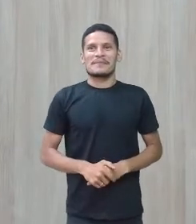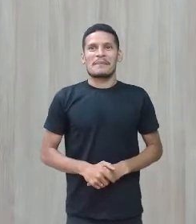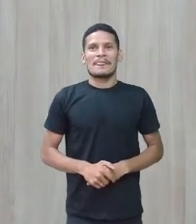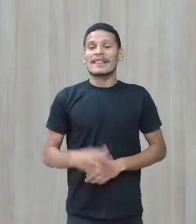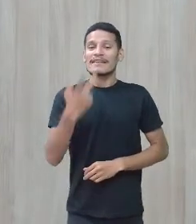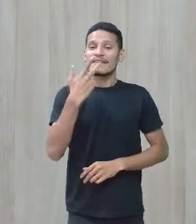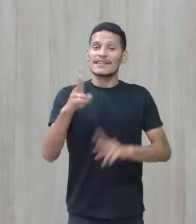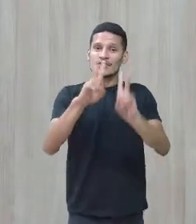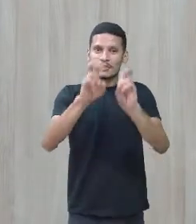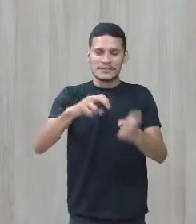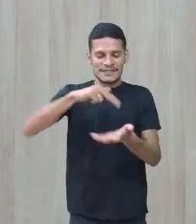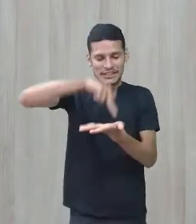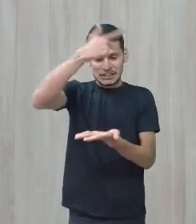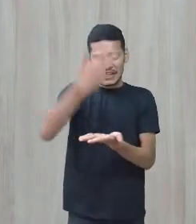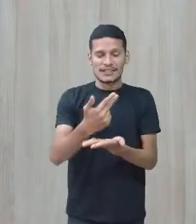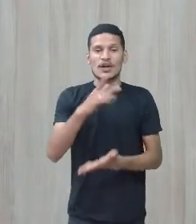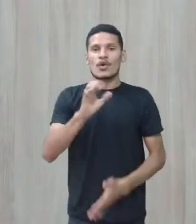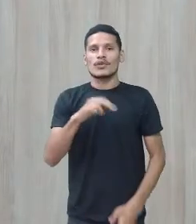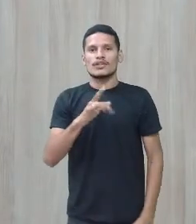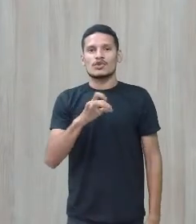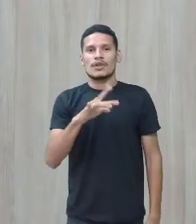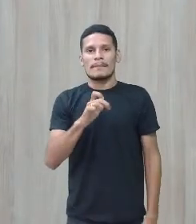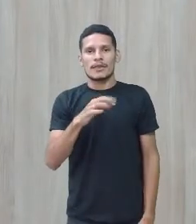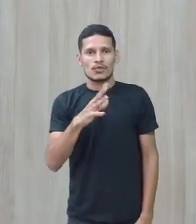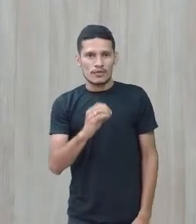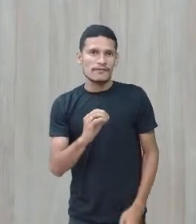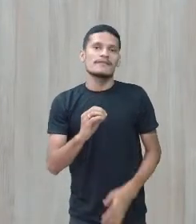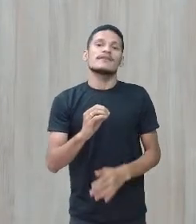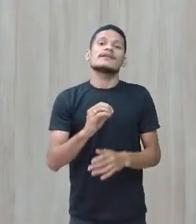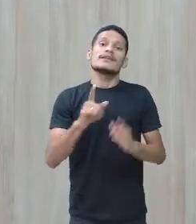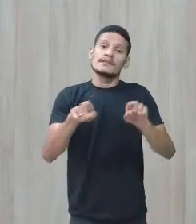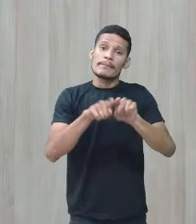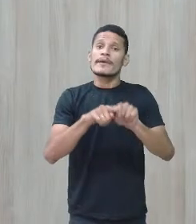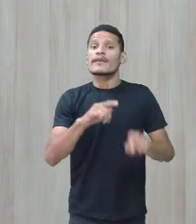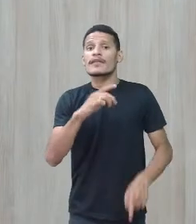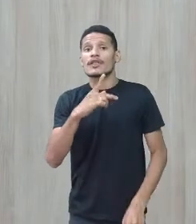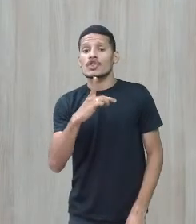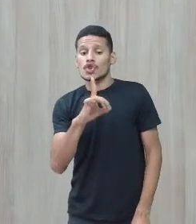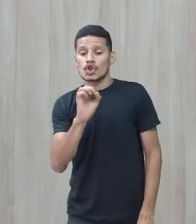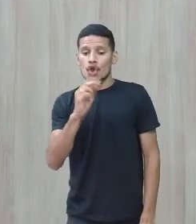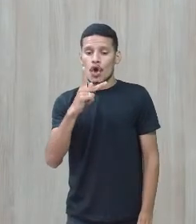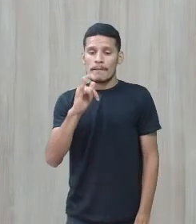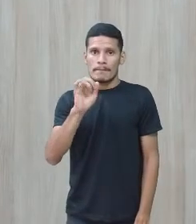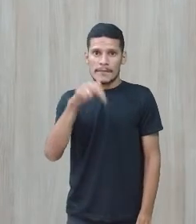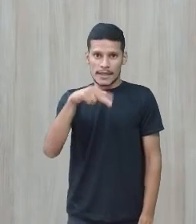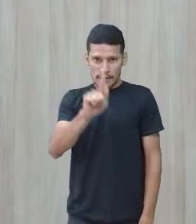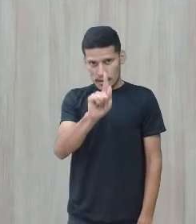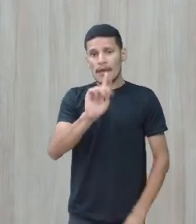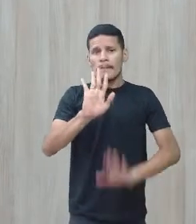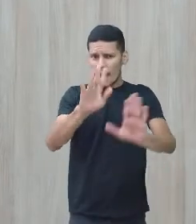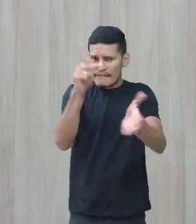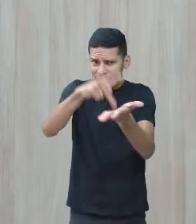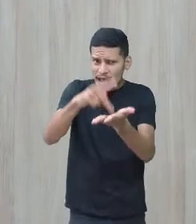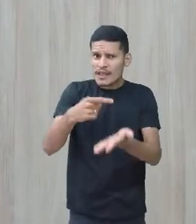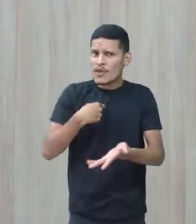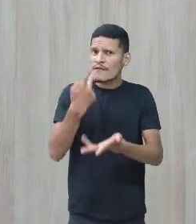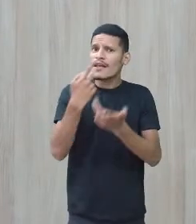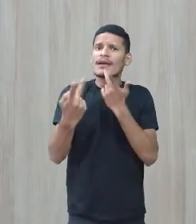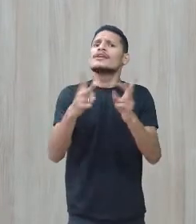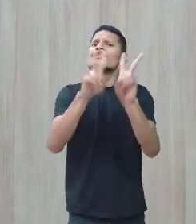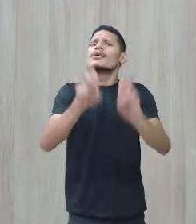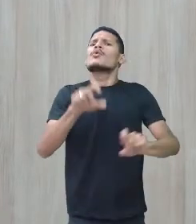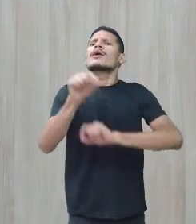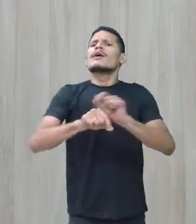Falar sobre ginástica de condicionamento físico e doping. Na verdade, a gente vai falar mais sobre